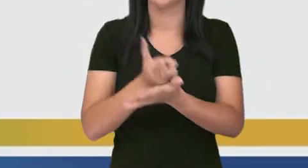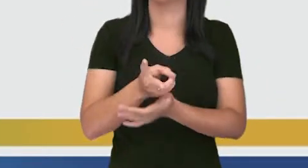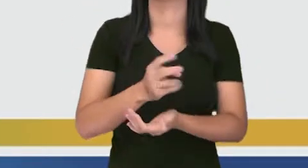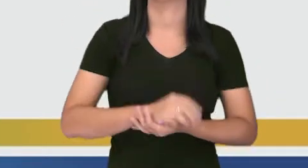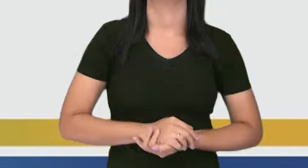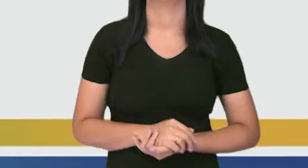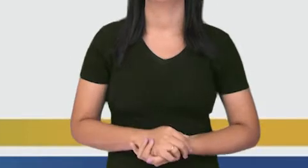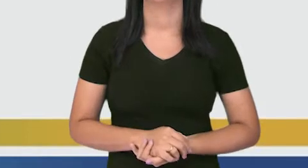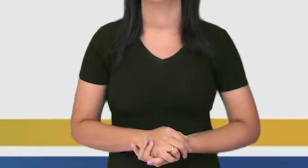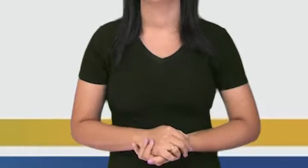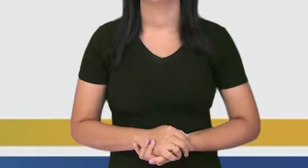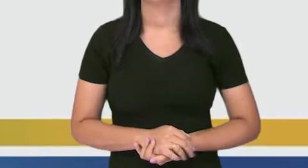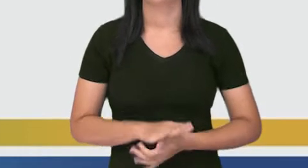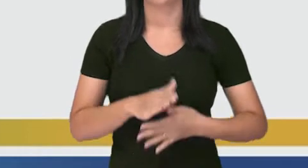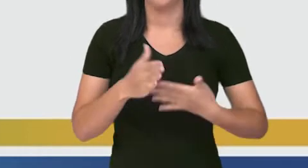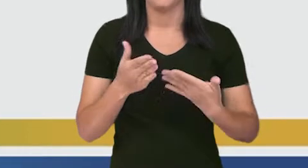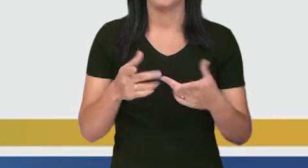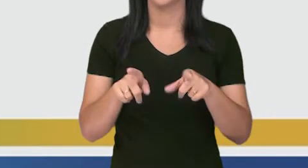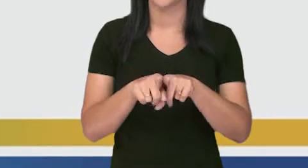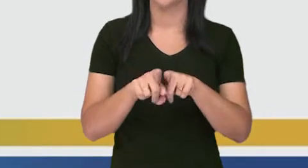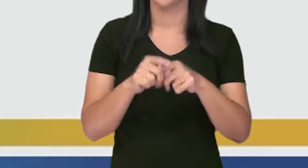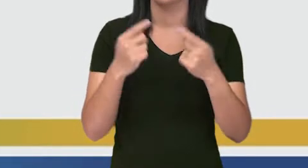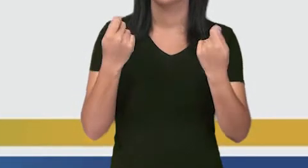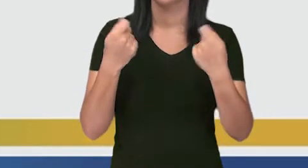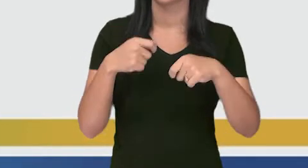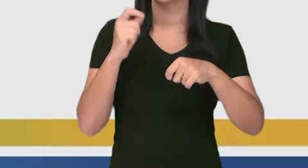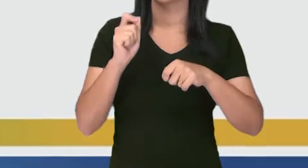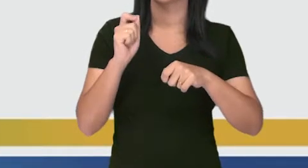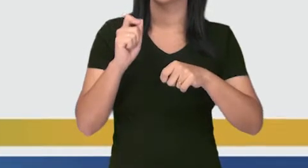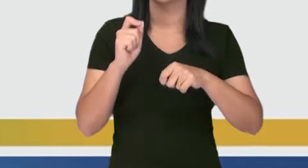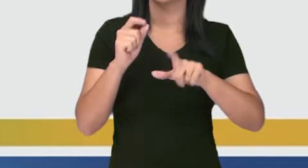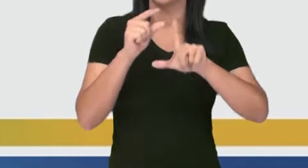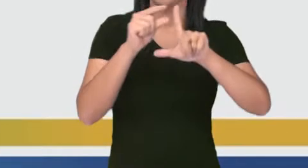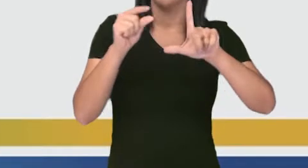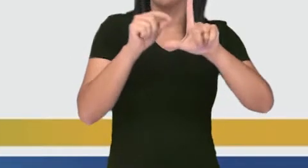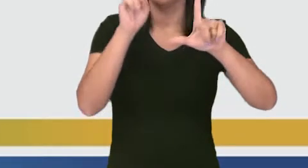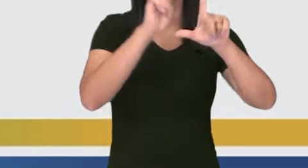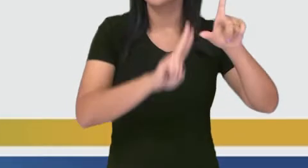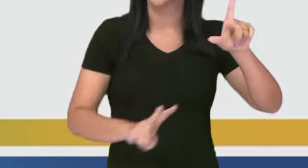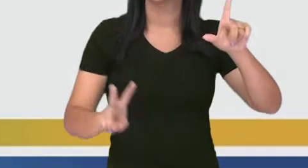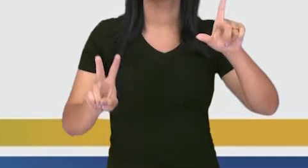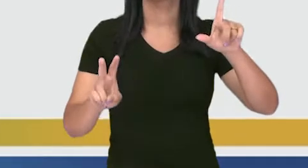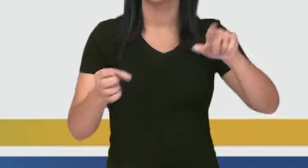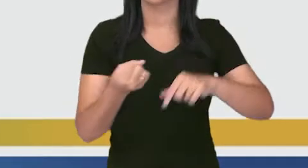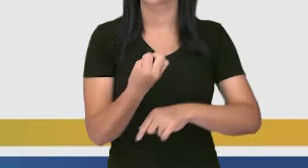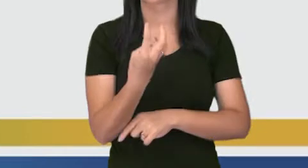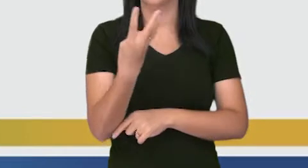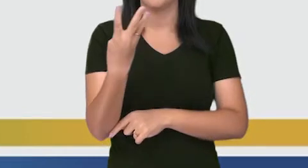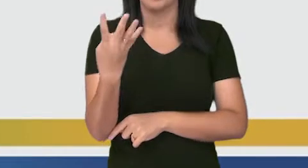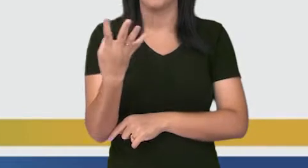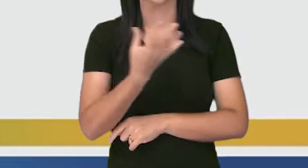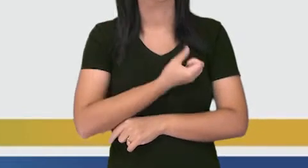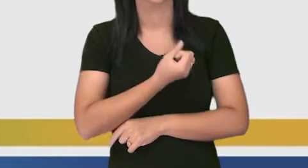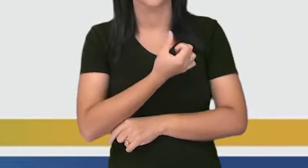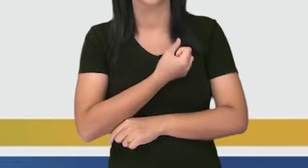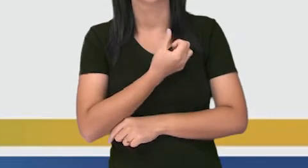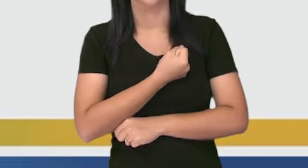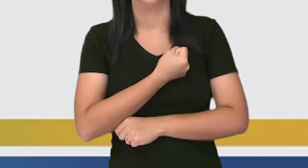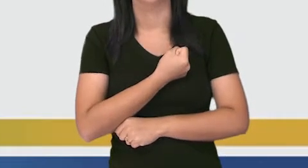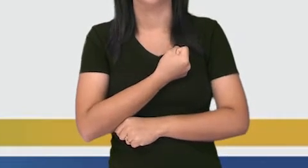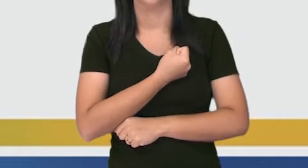contínuos os programa pode ser gráfico por valores o vídeo